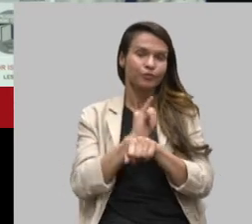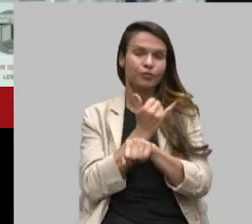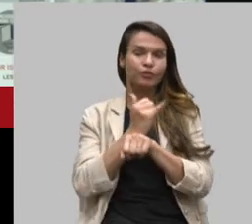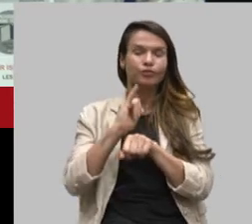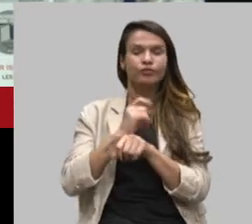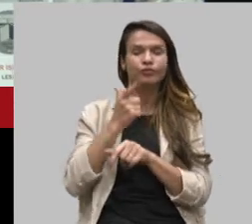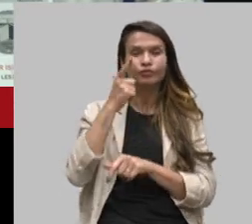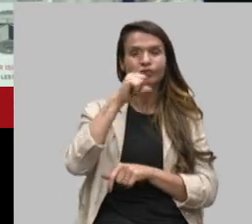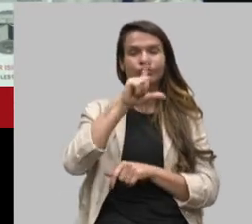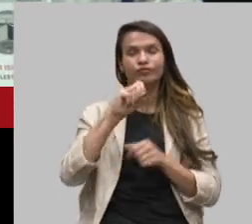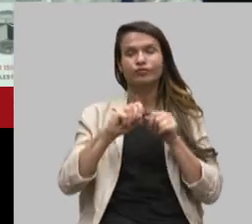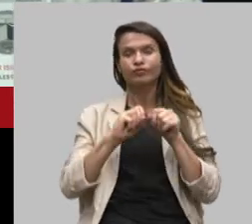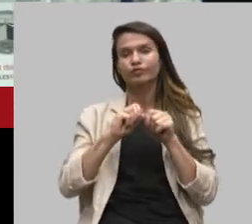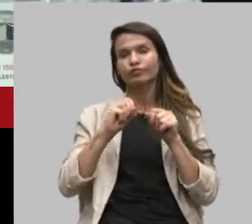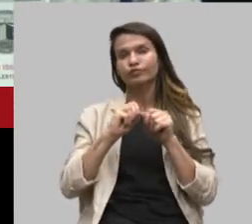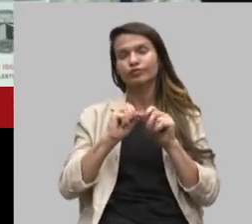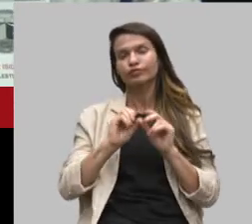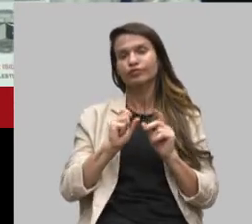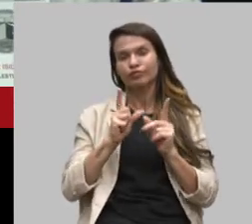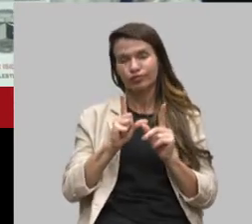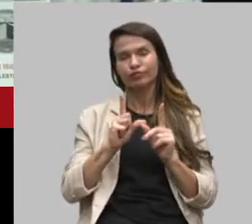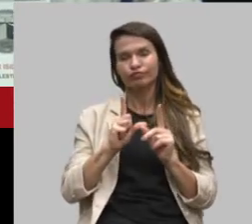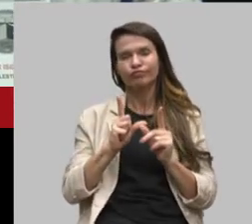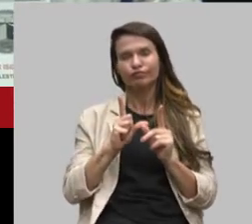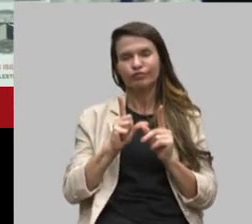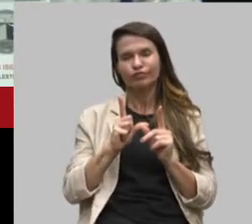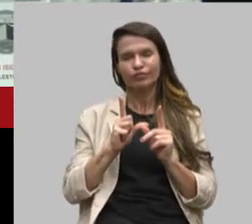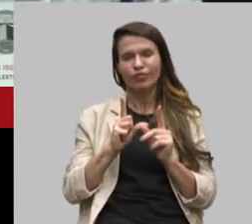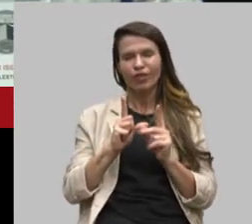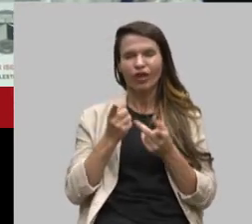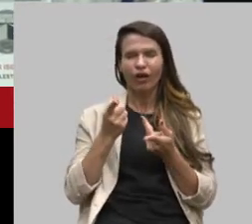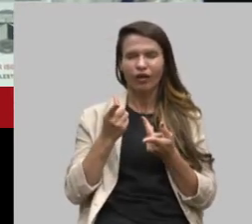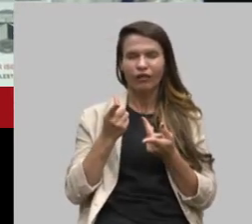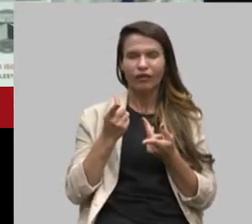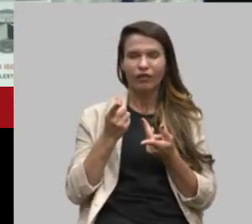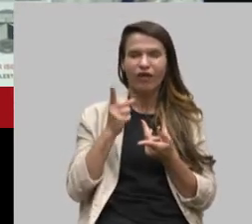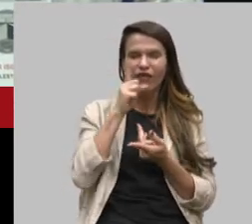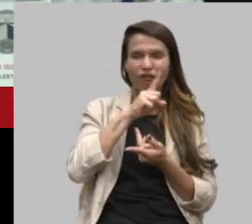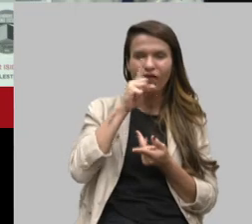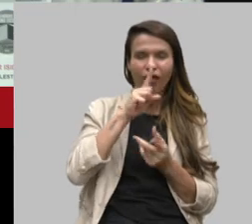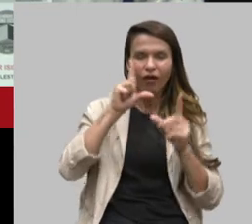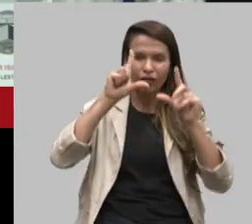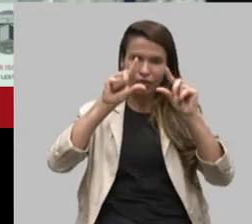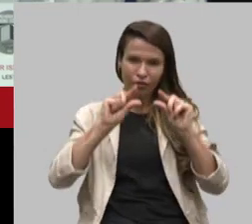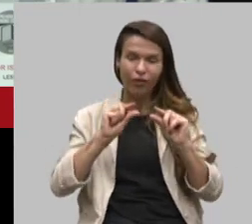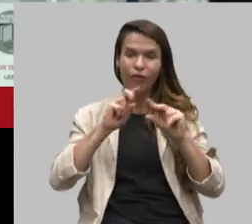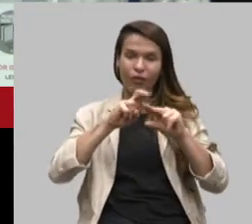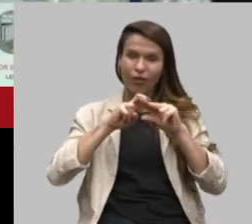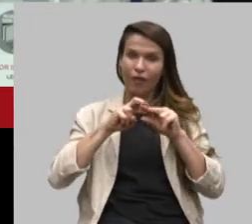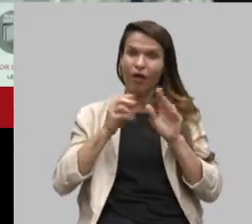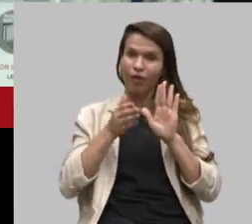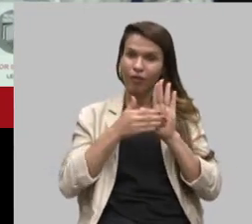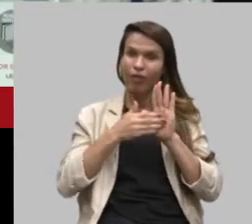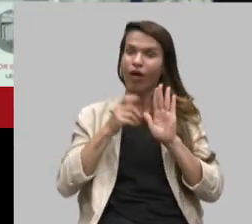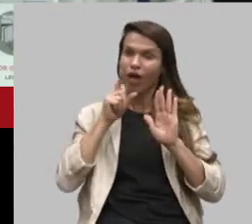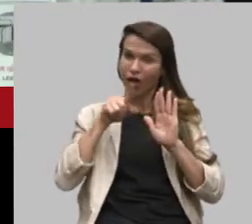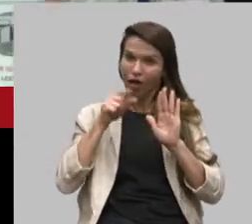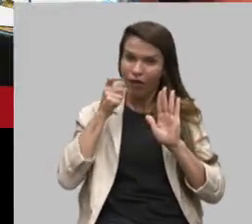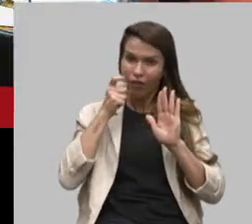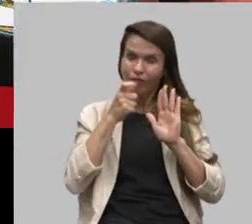fazer com que essa defasagem reduza ou seja inexistente por isso a proposta Ela é bem interessante